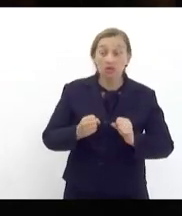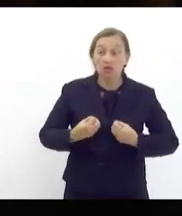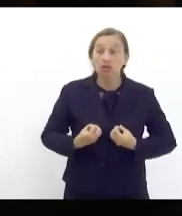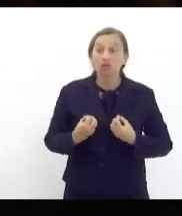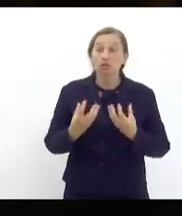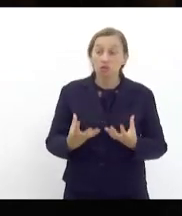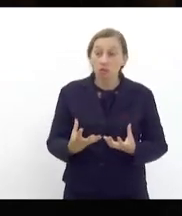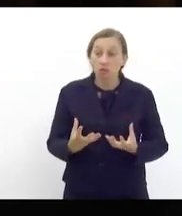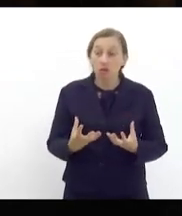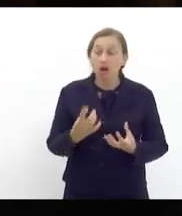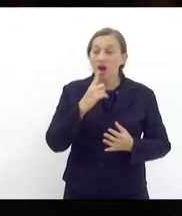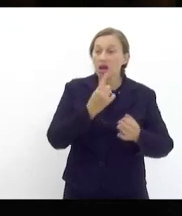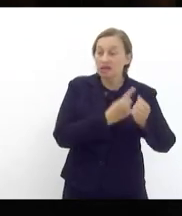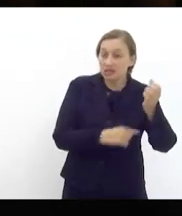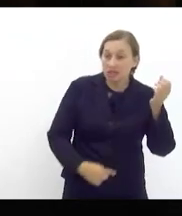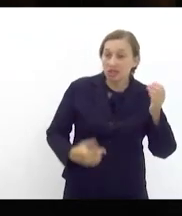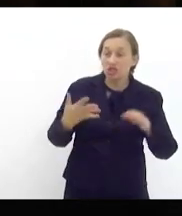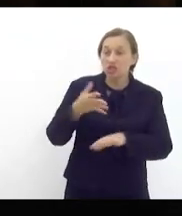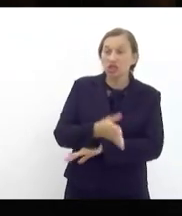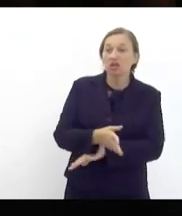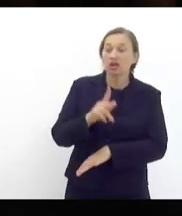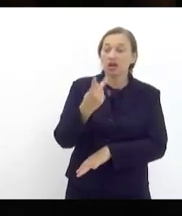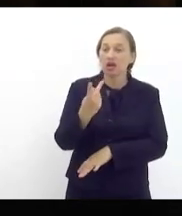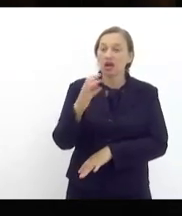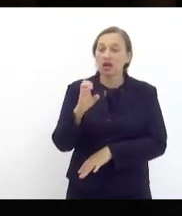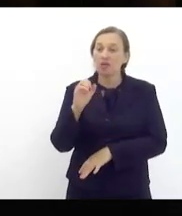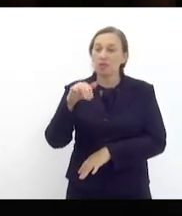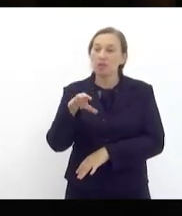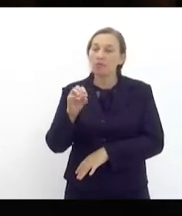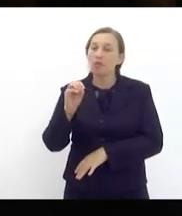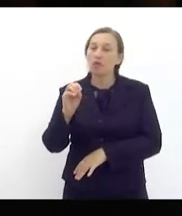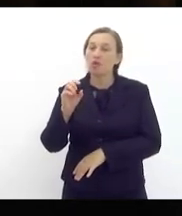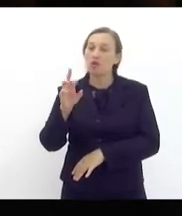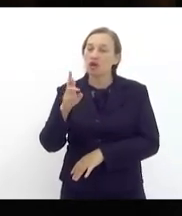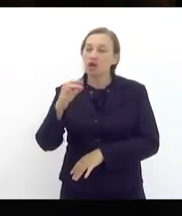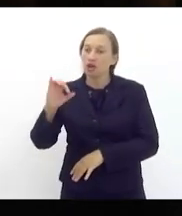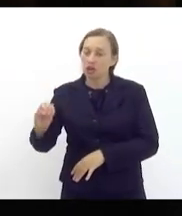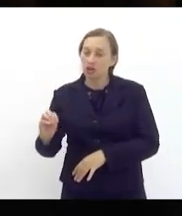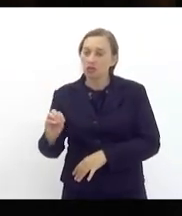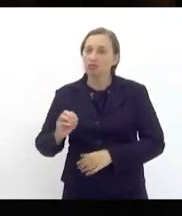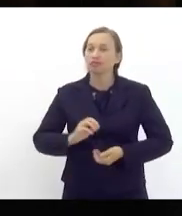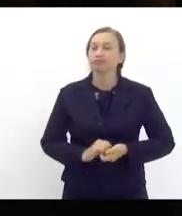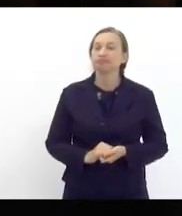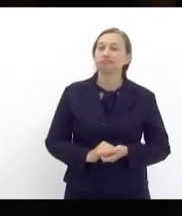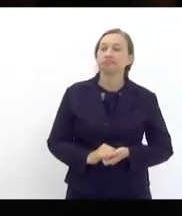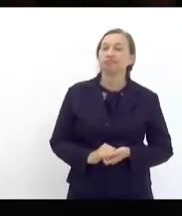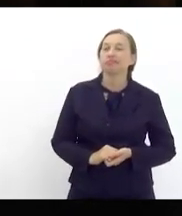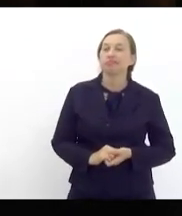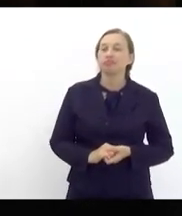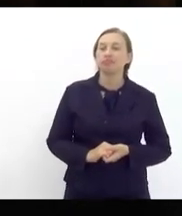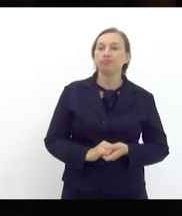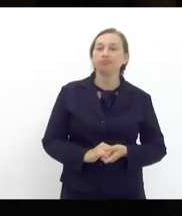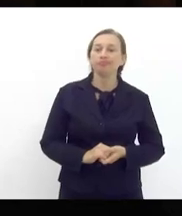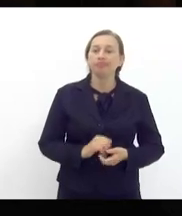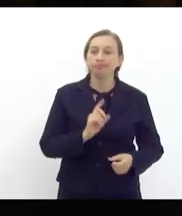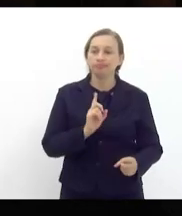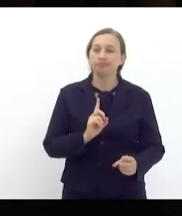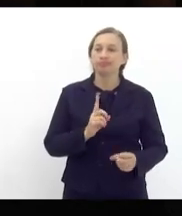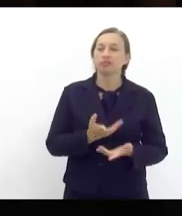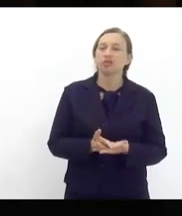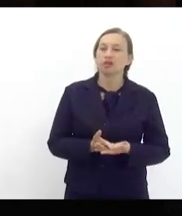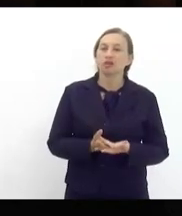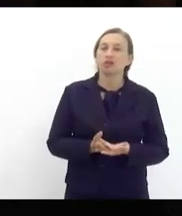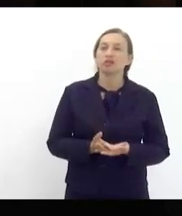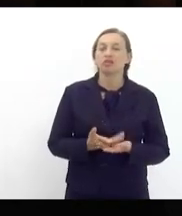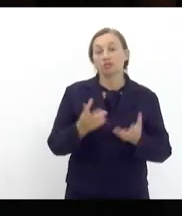sangue cheguem no Hemorrho e façam essa doação. E lá no Hospital da Mulher, nós também encontramos uma situação precária,